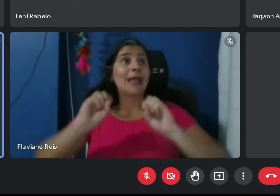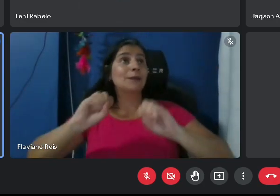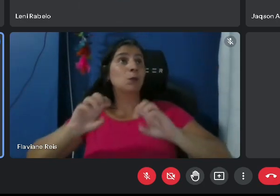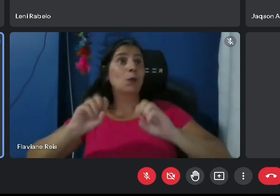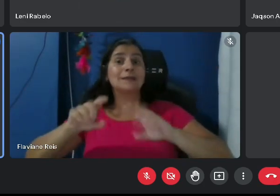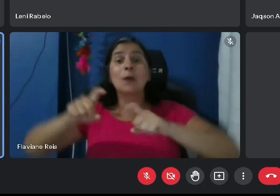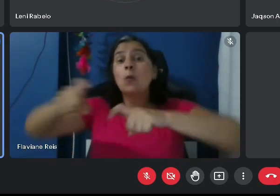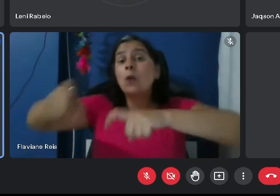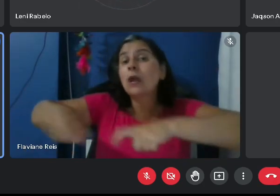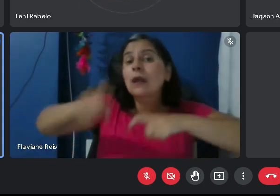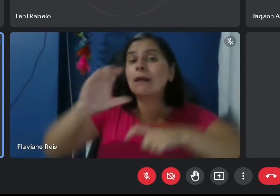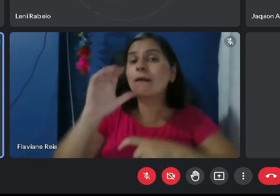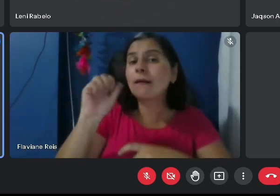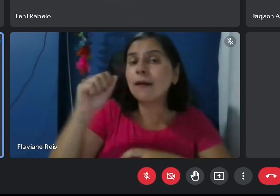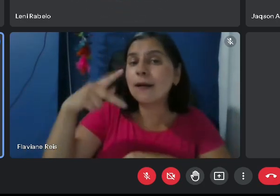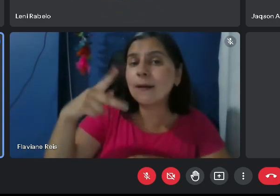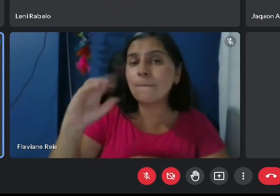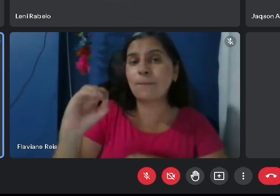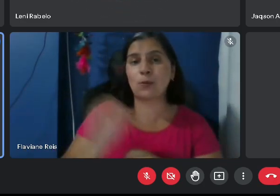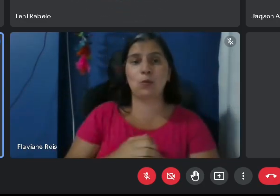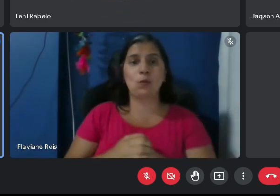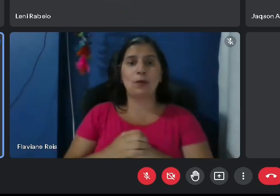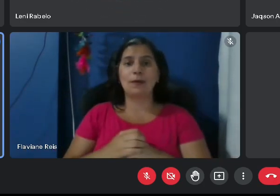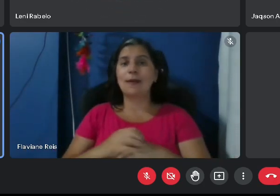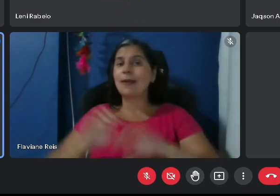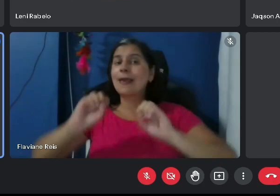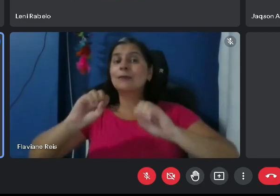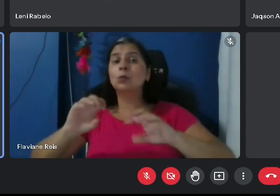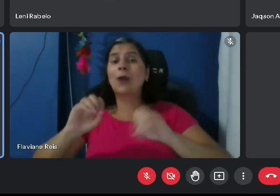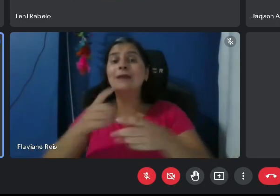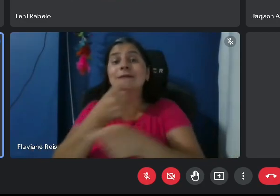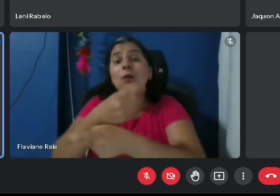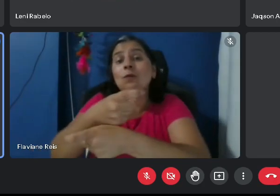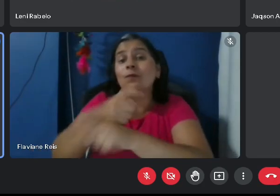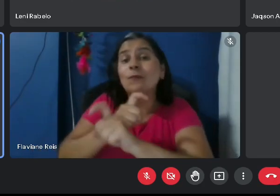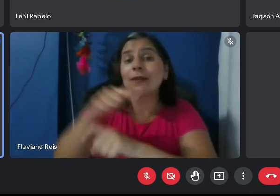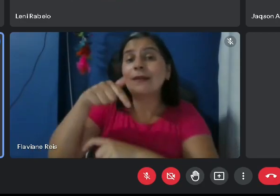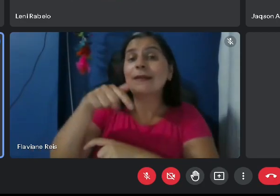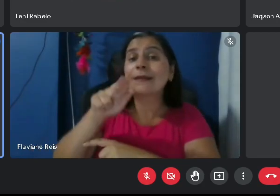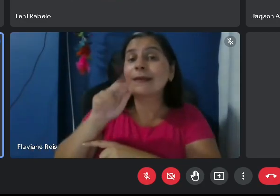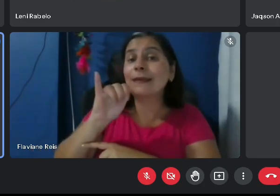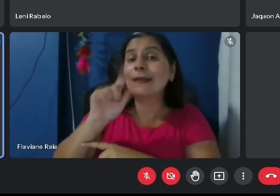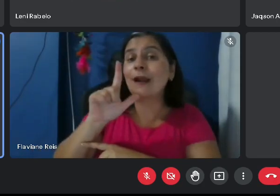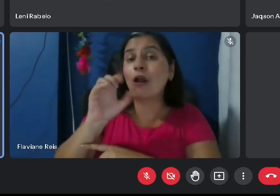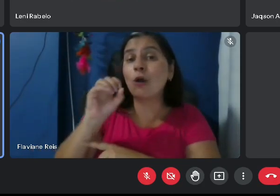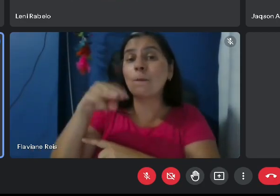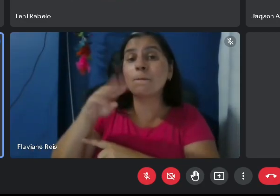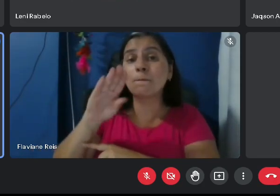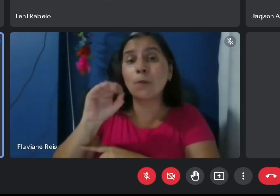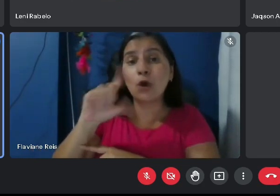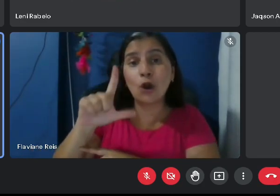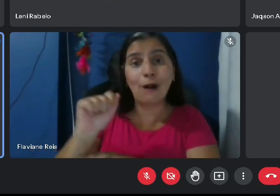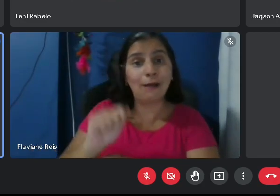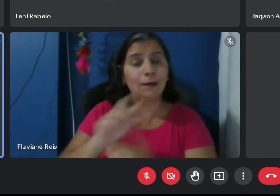educação especial, sobre a educação agrícola, né?